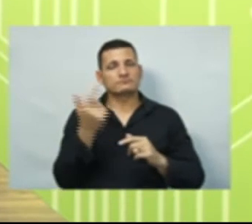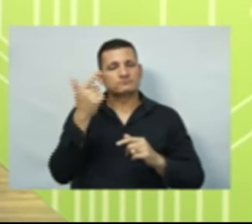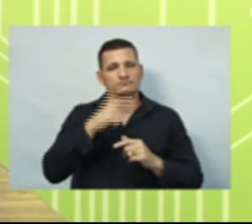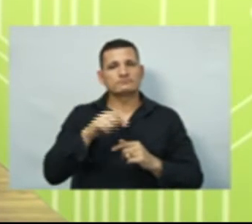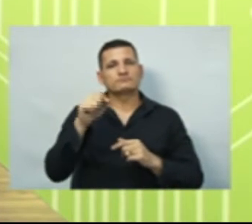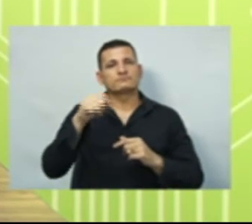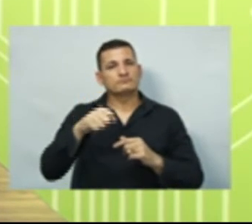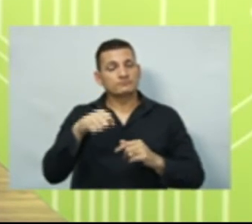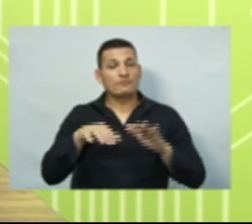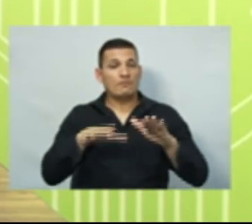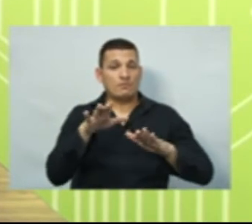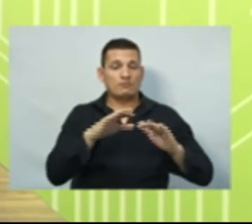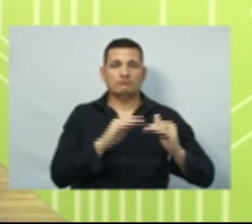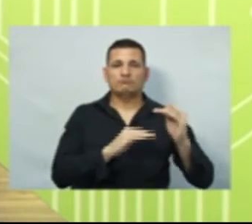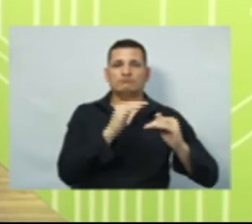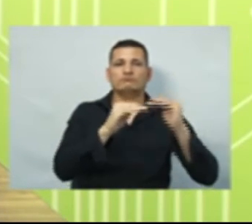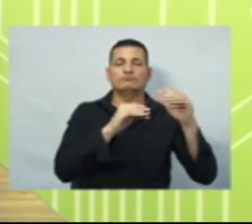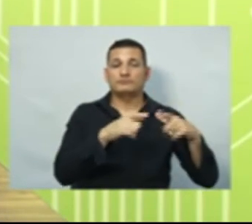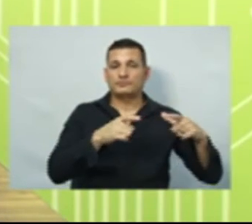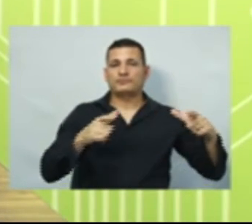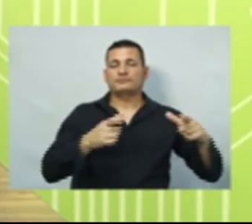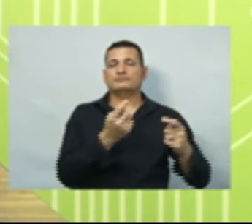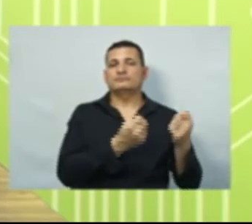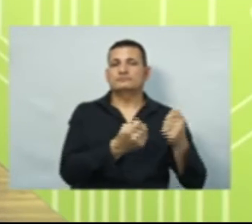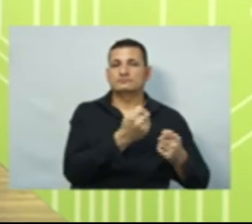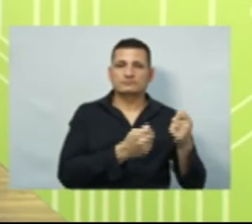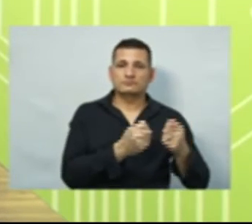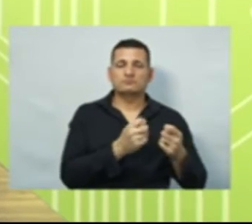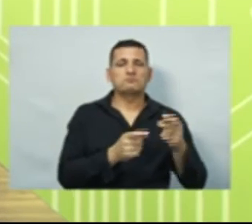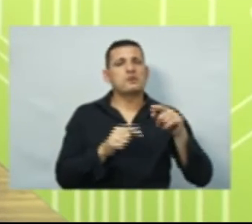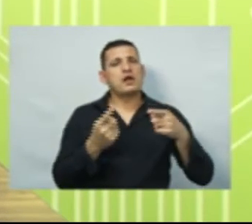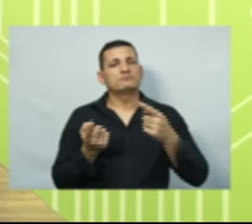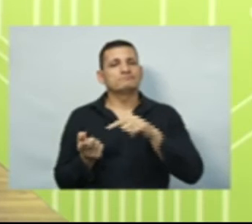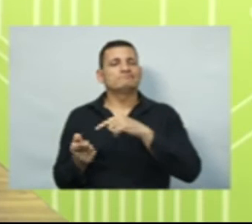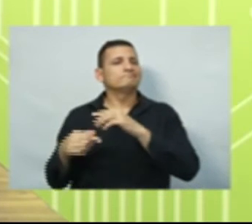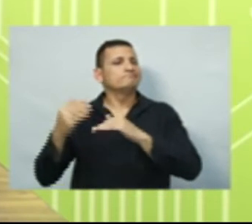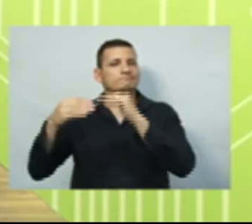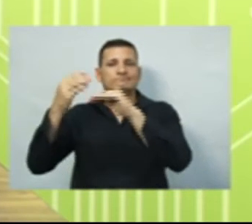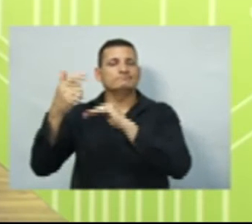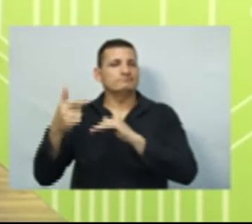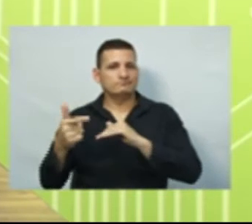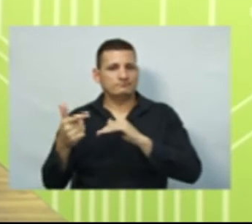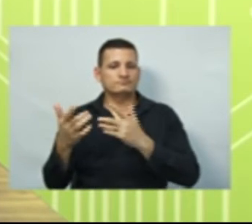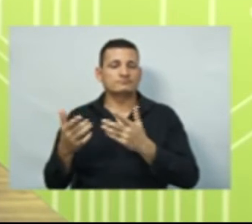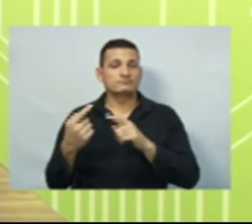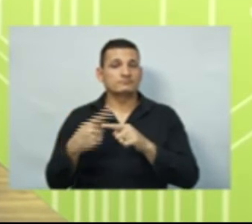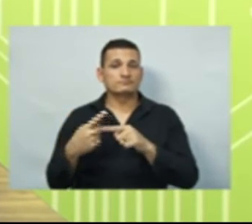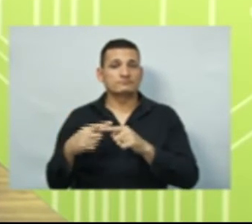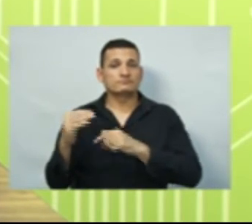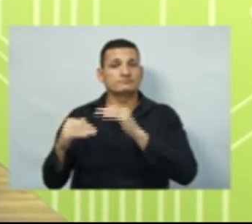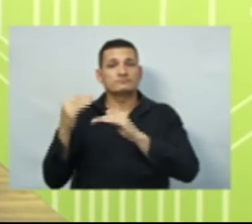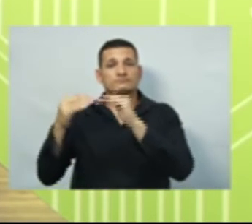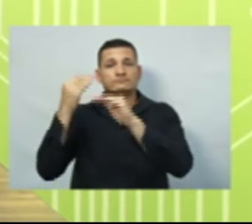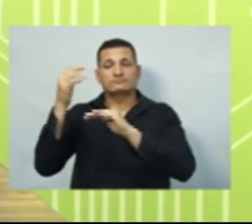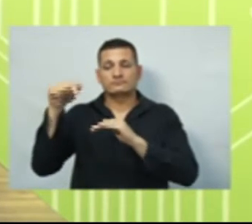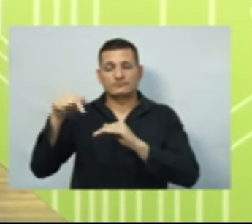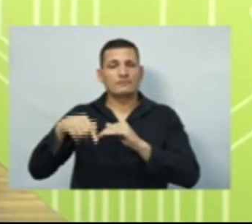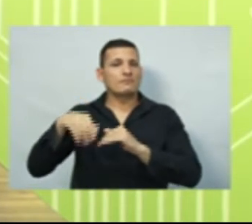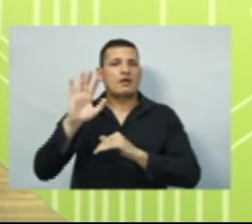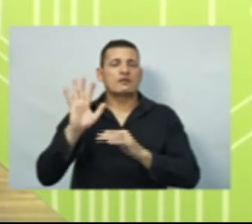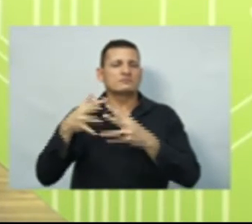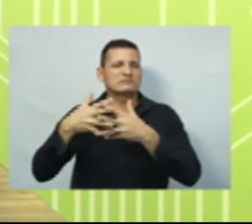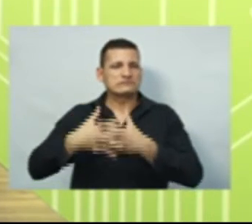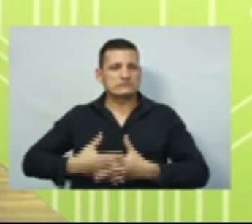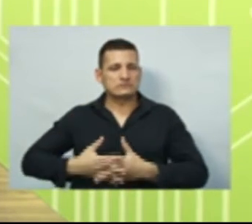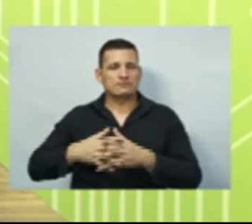ter um momento de crescimento econômico sem realmente ter esse desenvolvimento. Porque o desenvolvimento ele é muito mais complexo, ele é muito